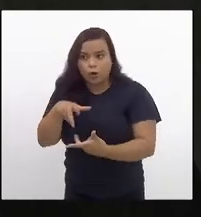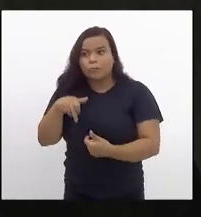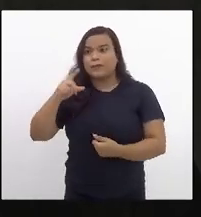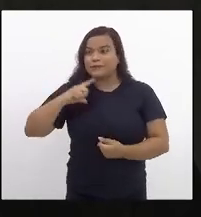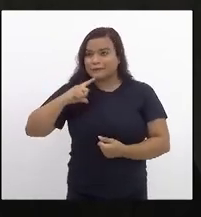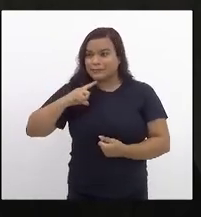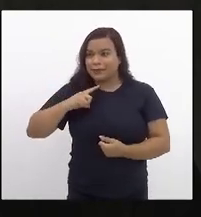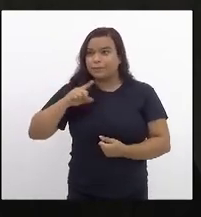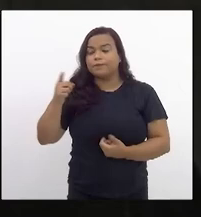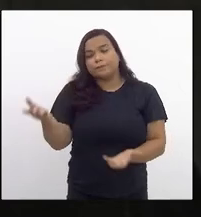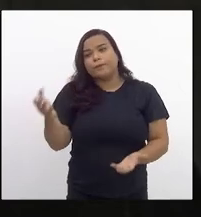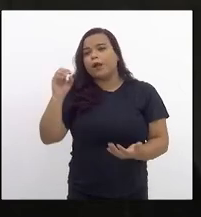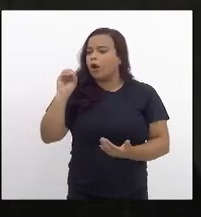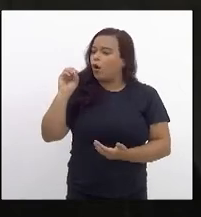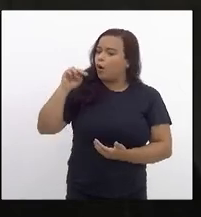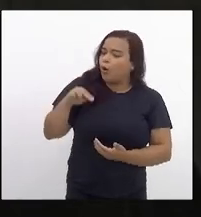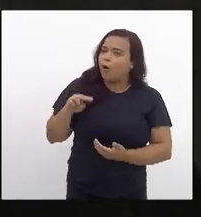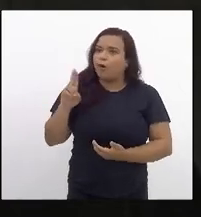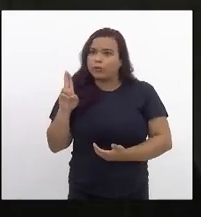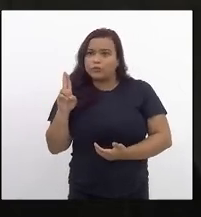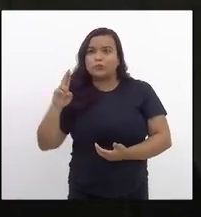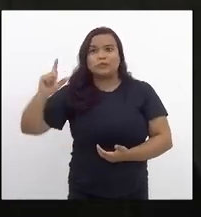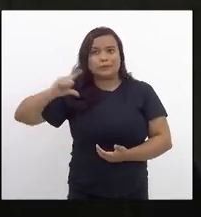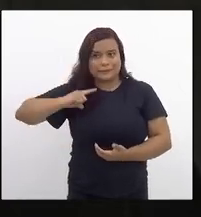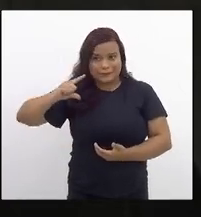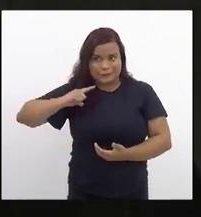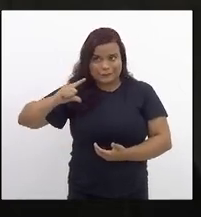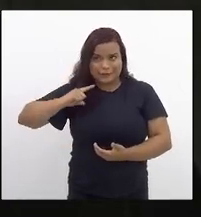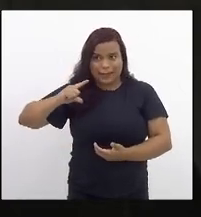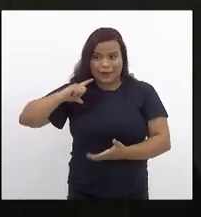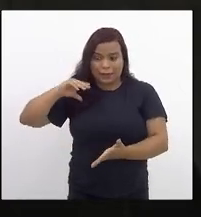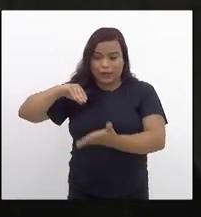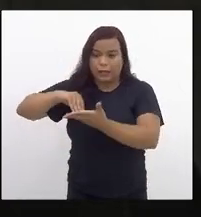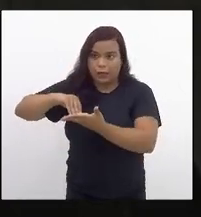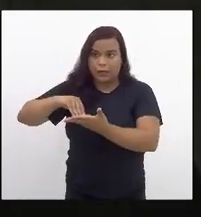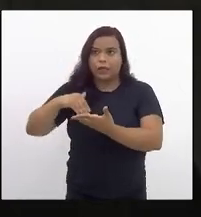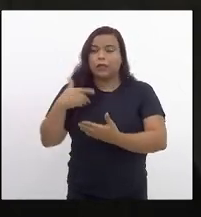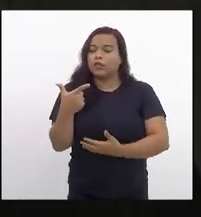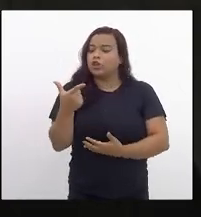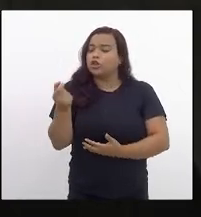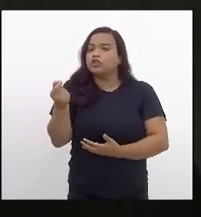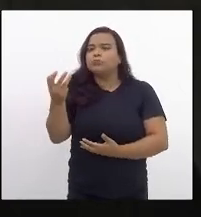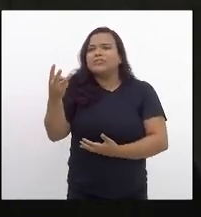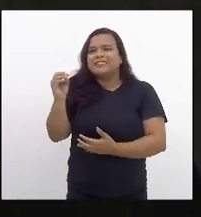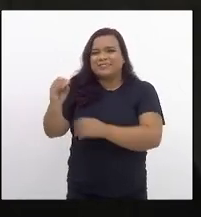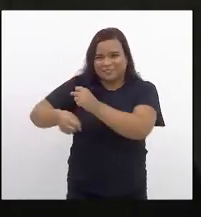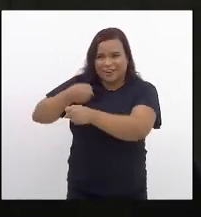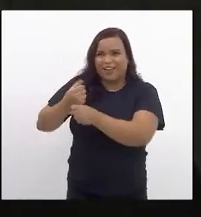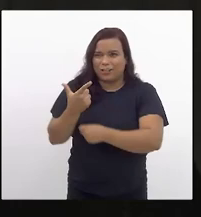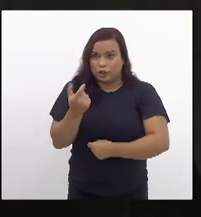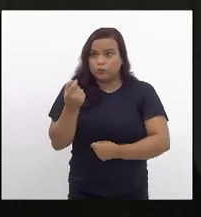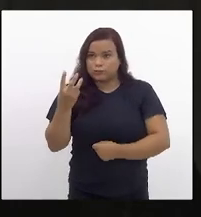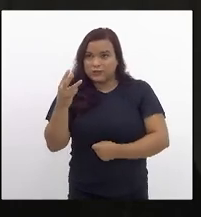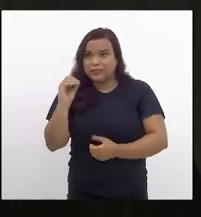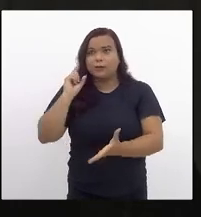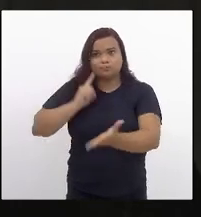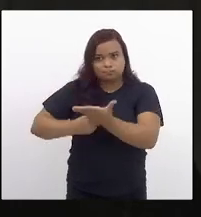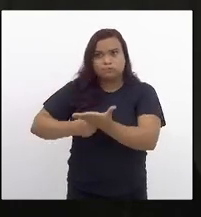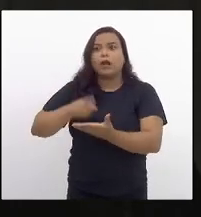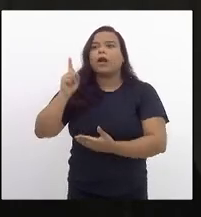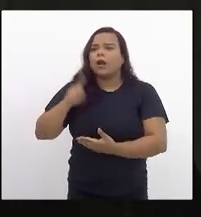as nações unidas tem até 2030 o compromisso de aumentar os benefícios